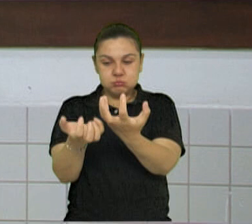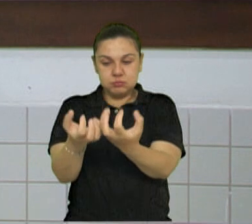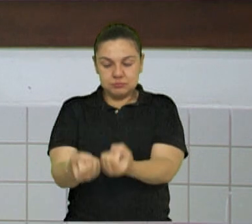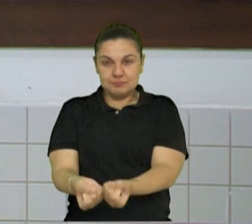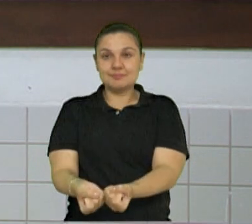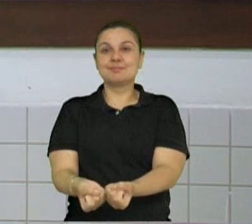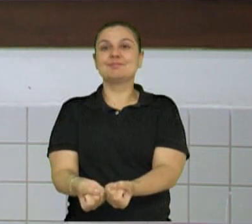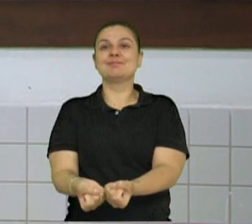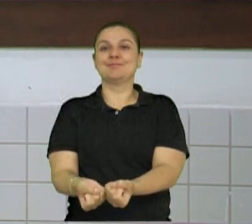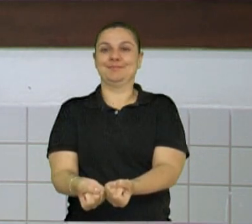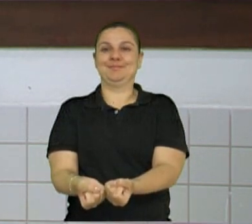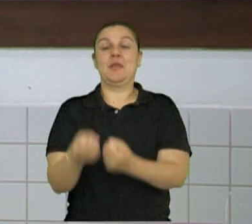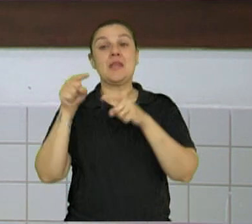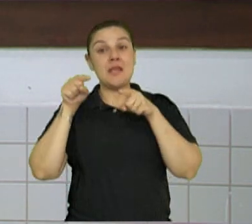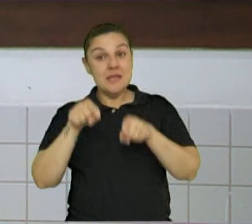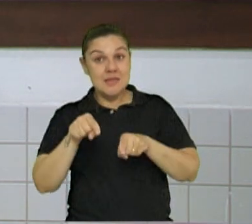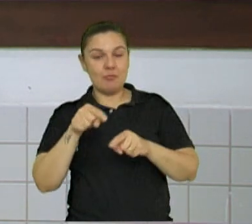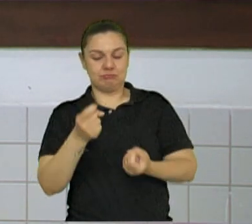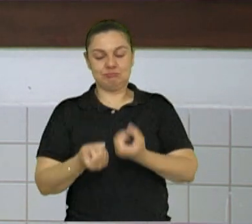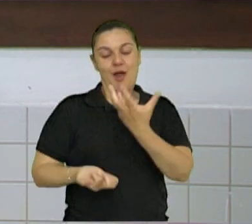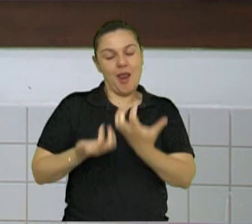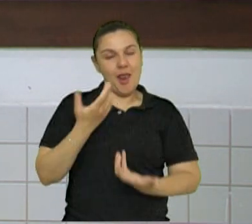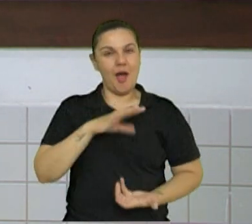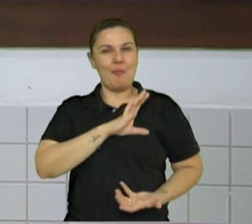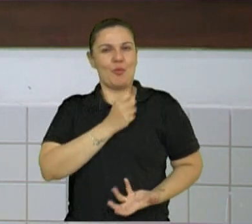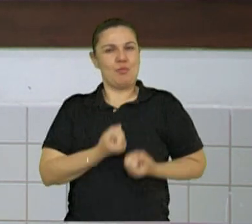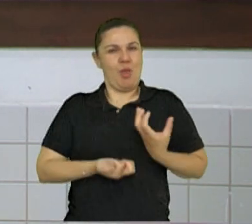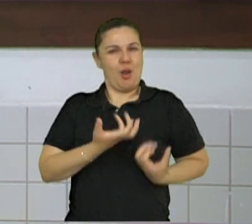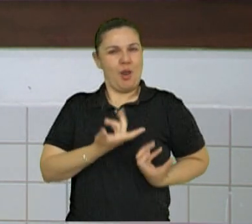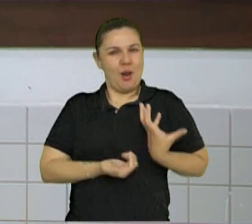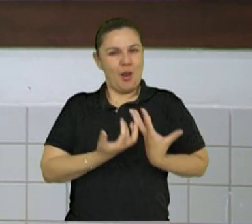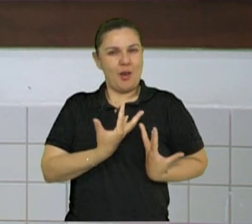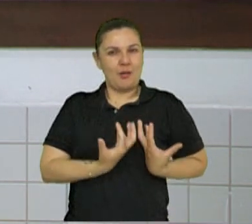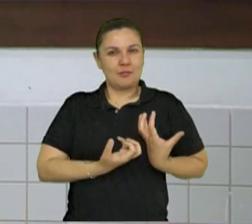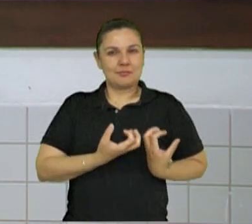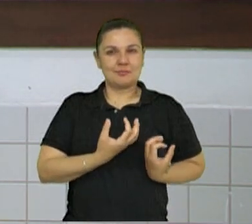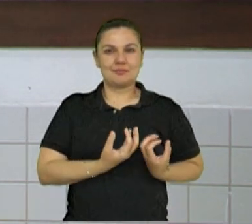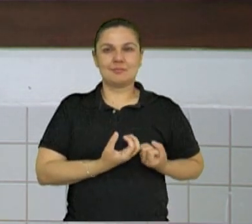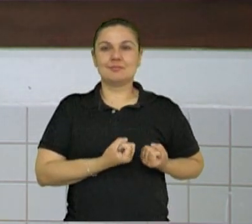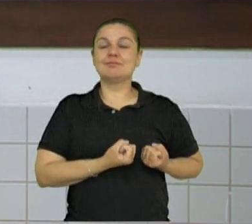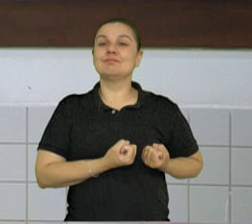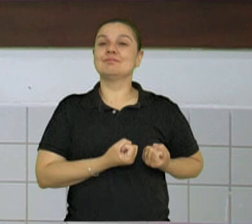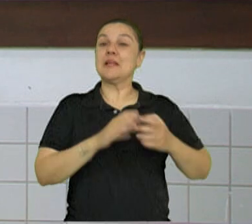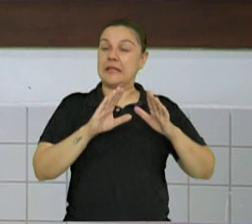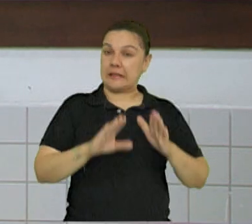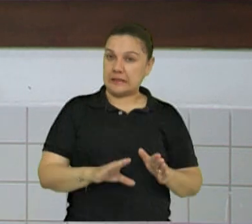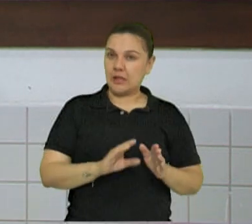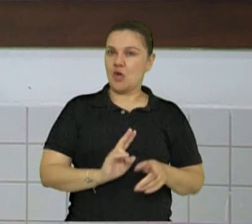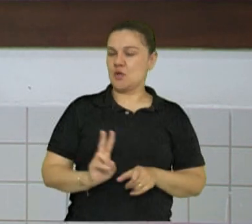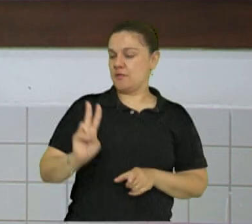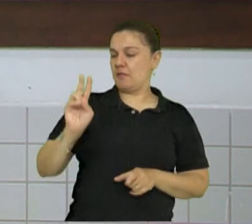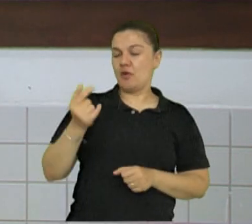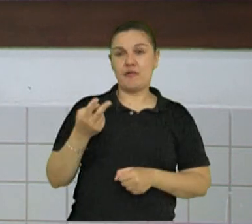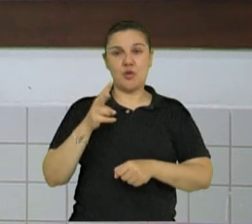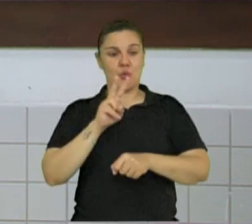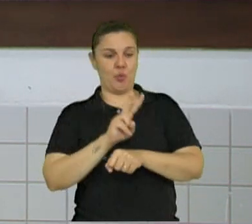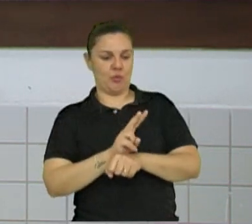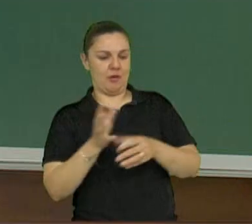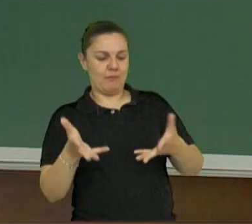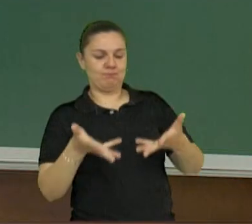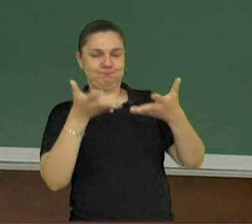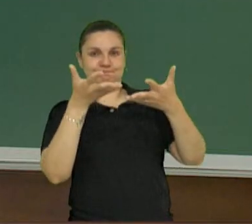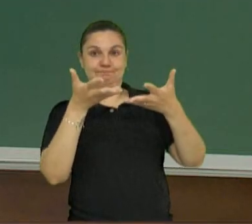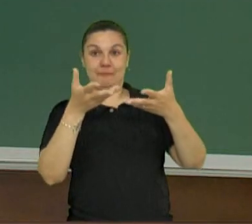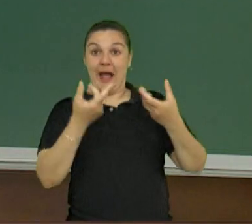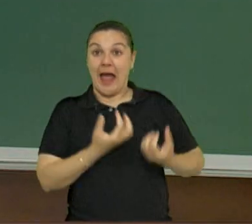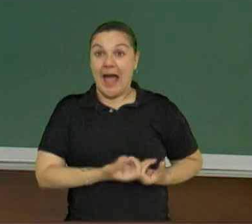esse fogo ali, essa chama do amor, vai ser enquanto dure. Então, você vai dar valor a ele, um valor de